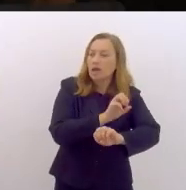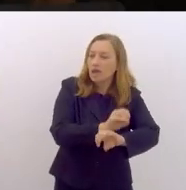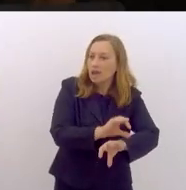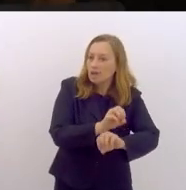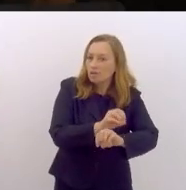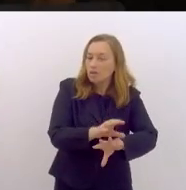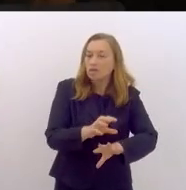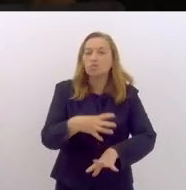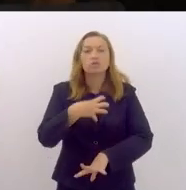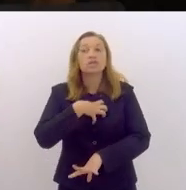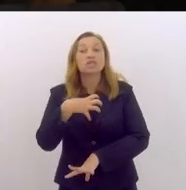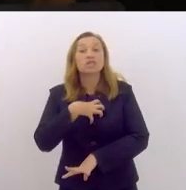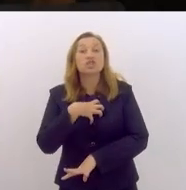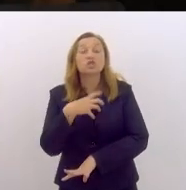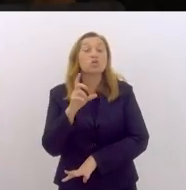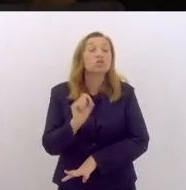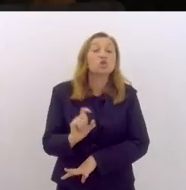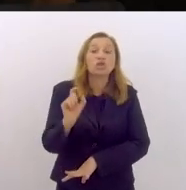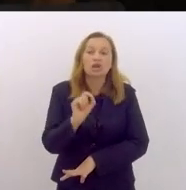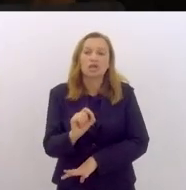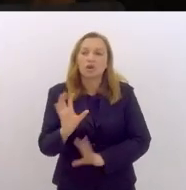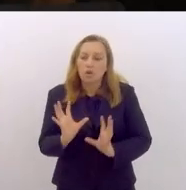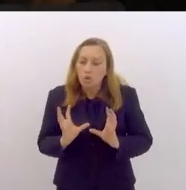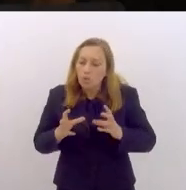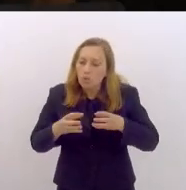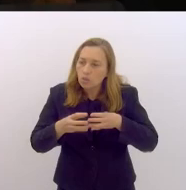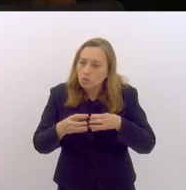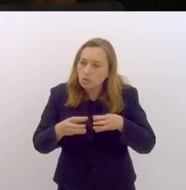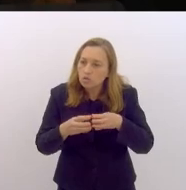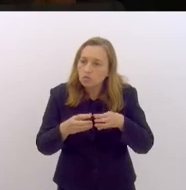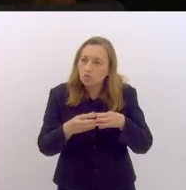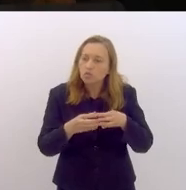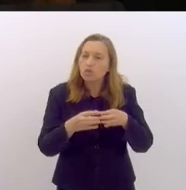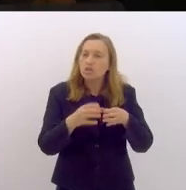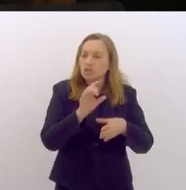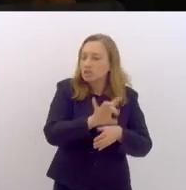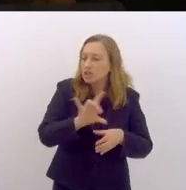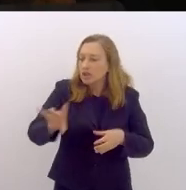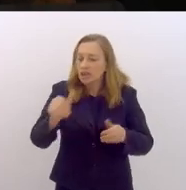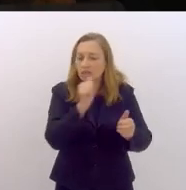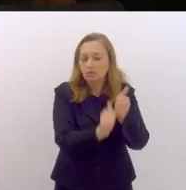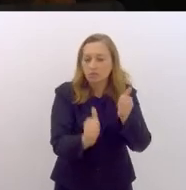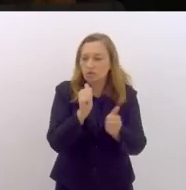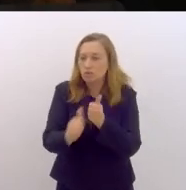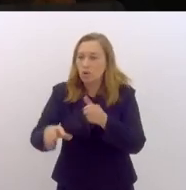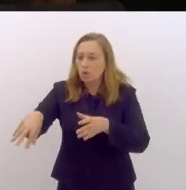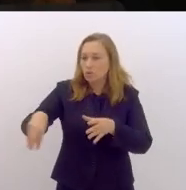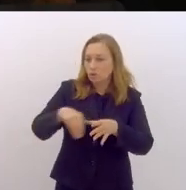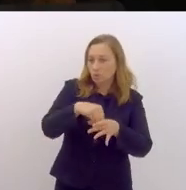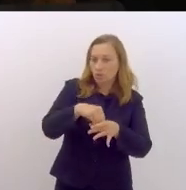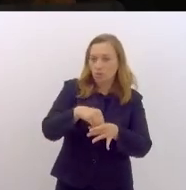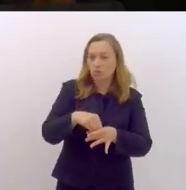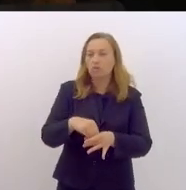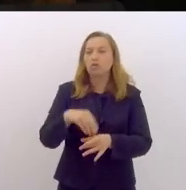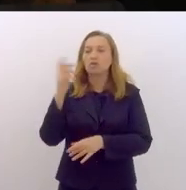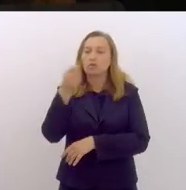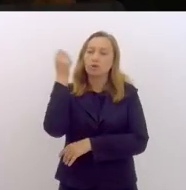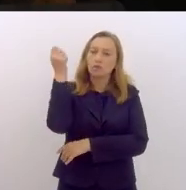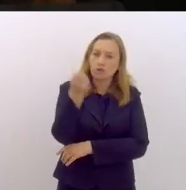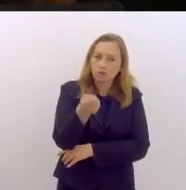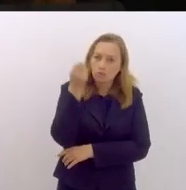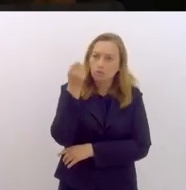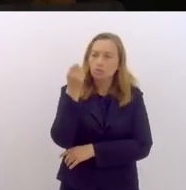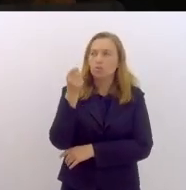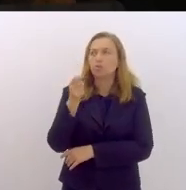no sentido de que o conjunto dos clubes e das torcidas entre nisso. No Rio Grande do Sul,